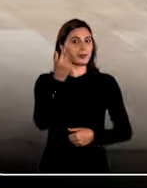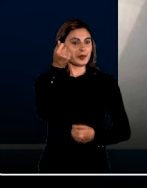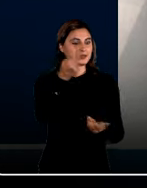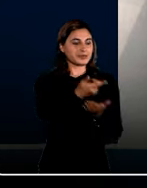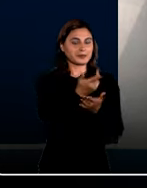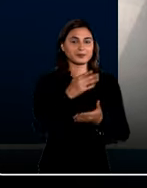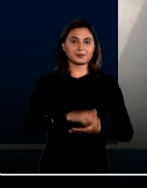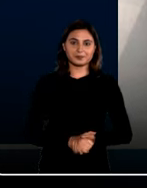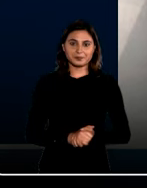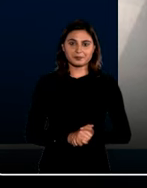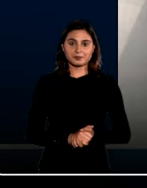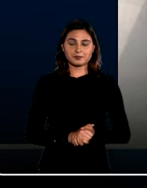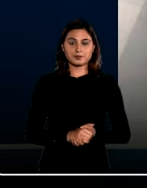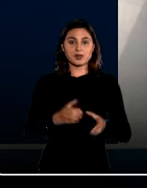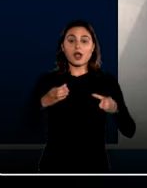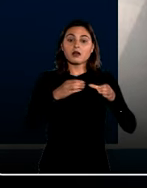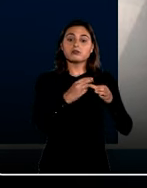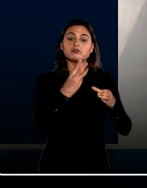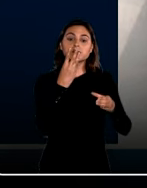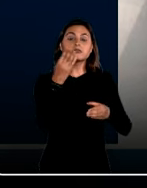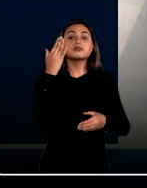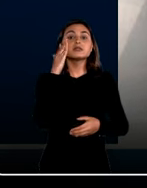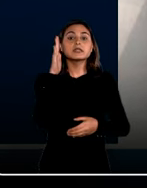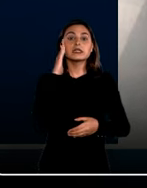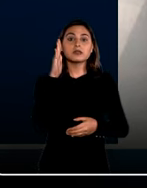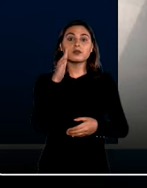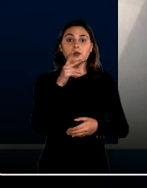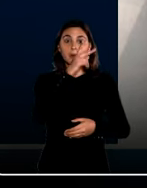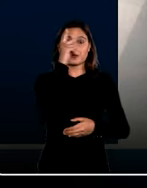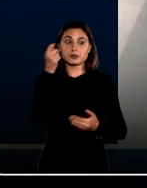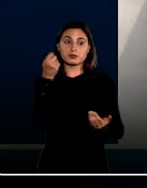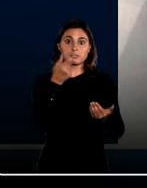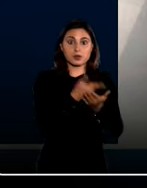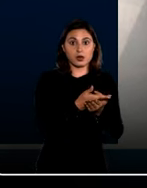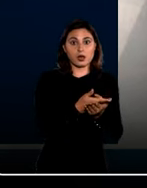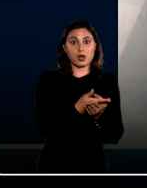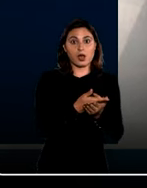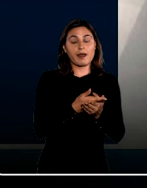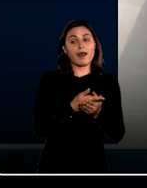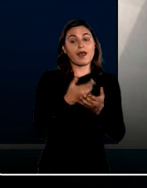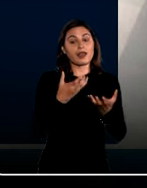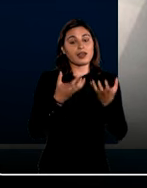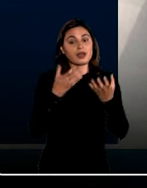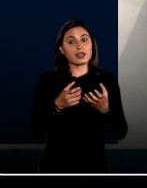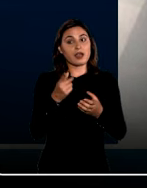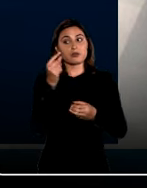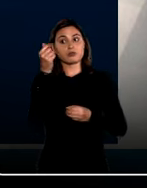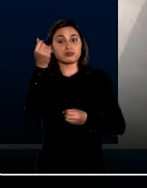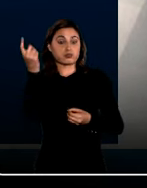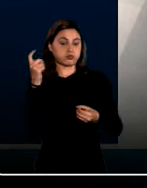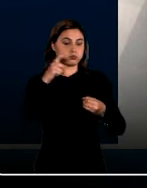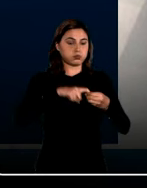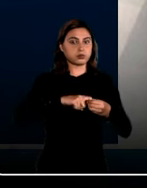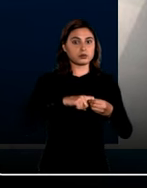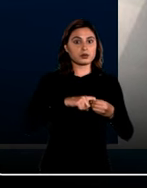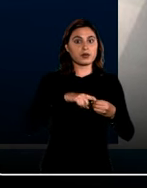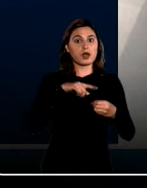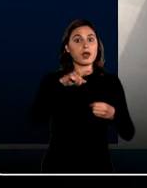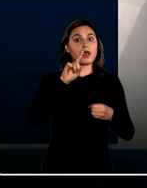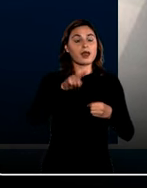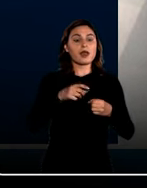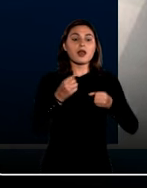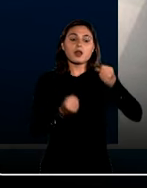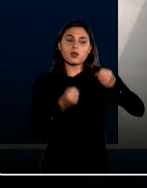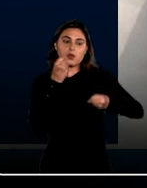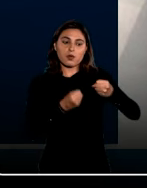preço de acordo com o entendimento da terceira turma caso o consumidor opte pela restituição da quantia paga o fato de ter